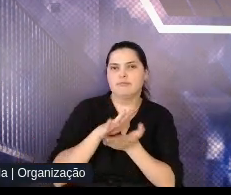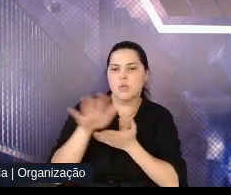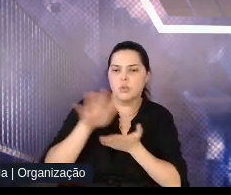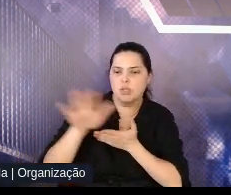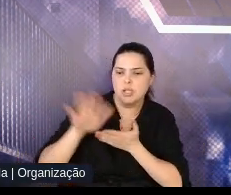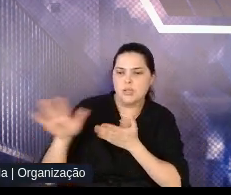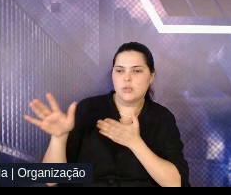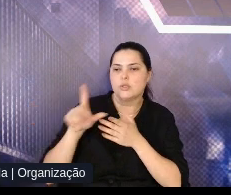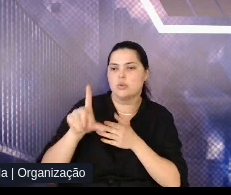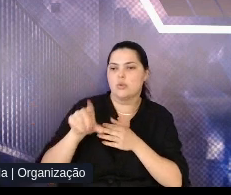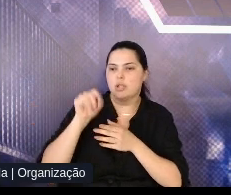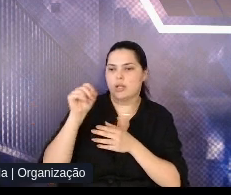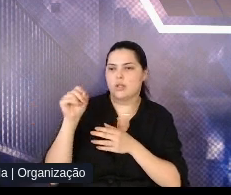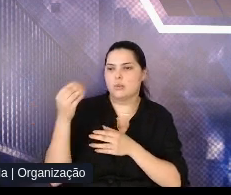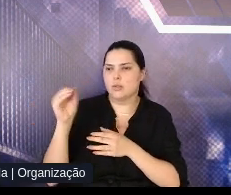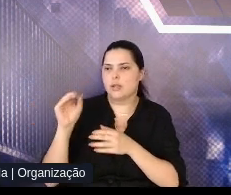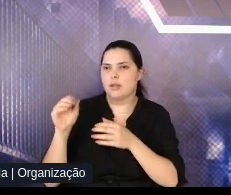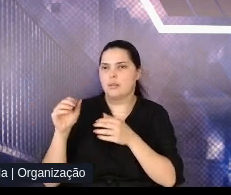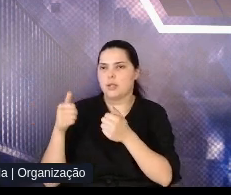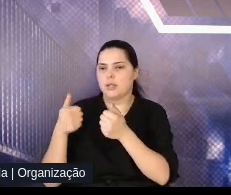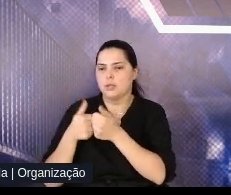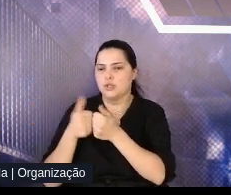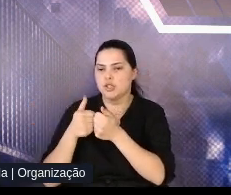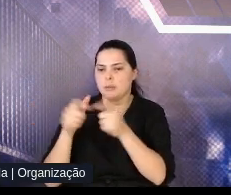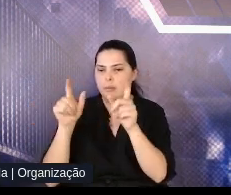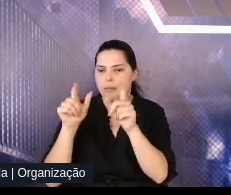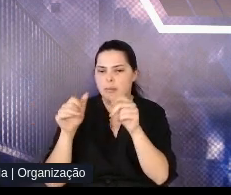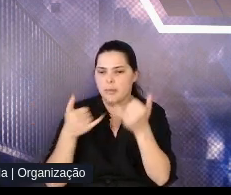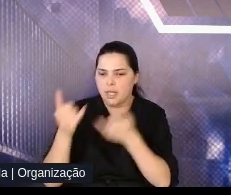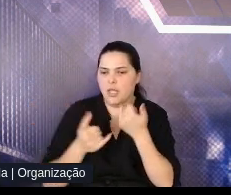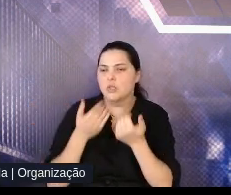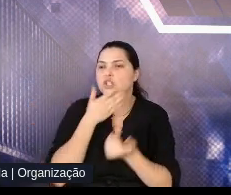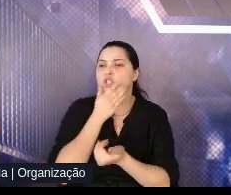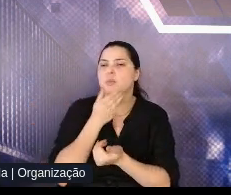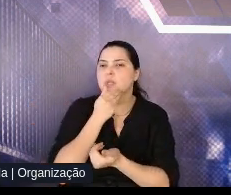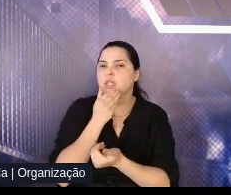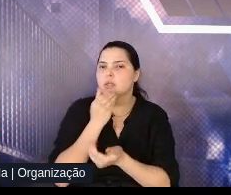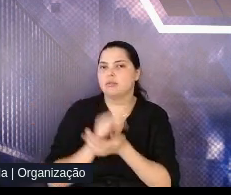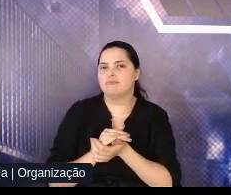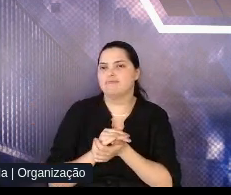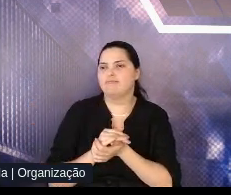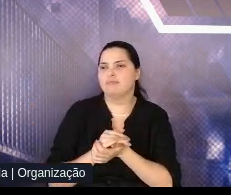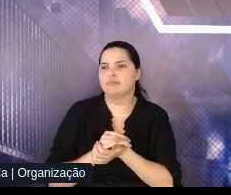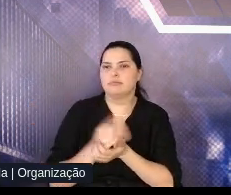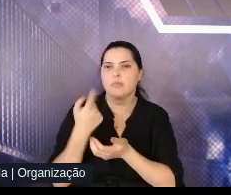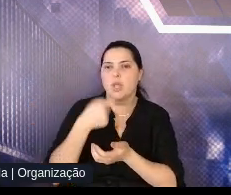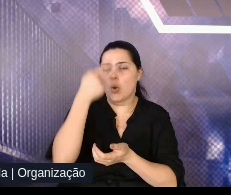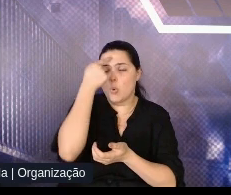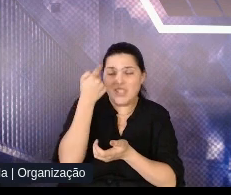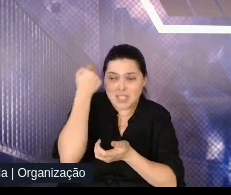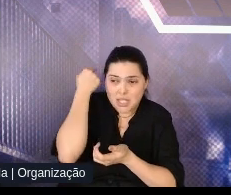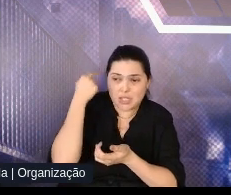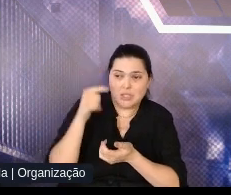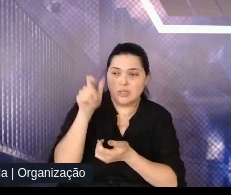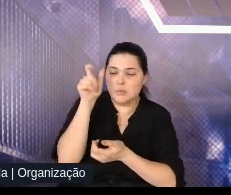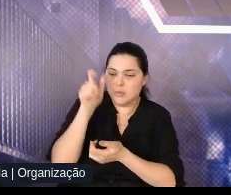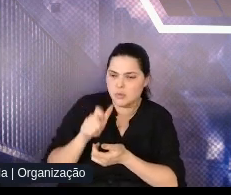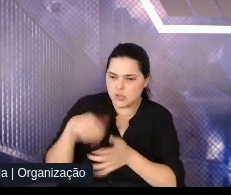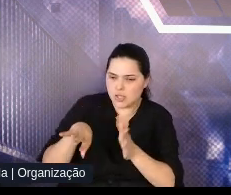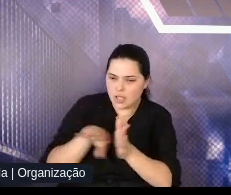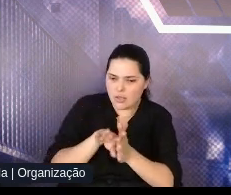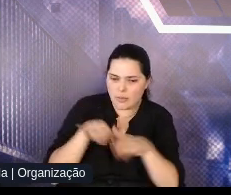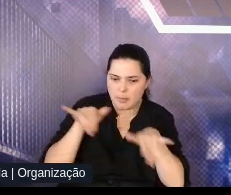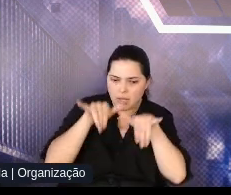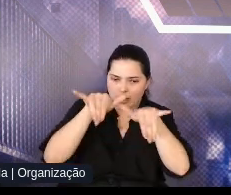escolheram colocar perto ali de brinquedos de meninos. Então, foi uma coisa inconsciente também. As pessoas chegavam nos